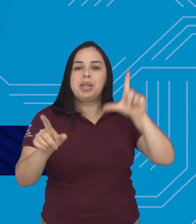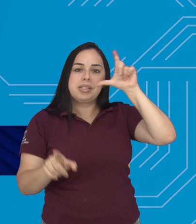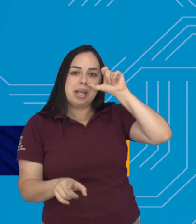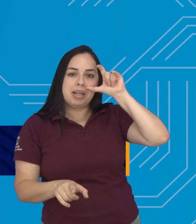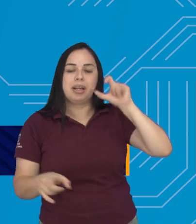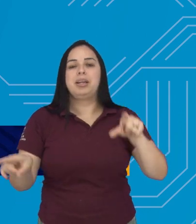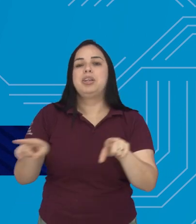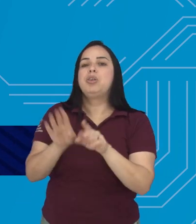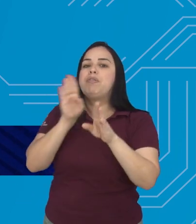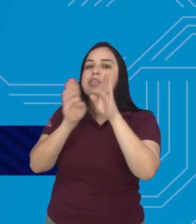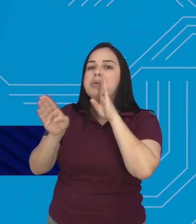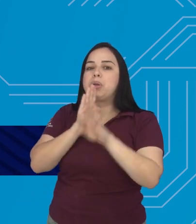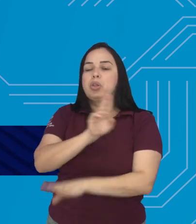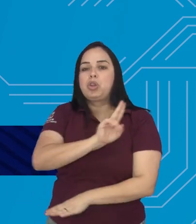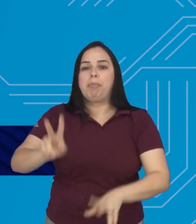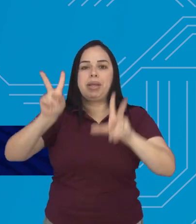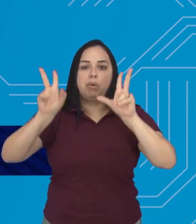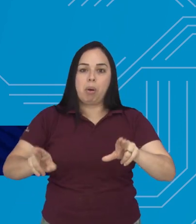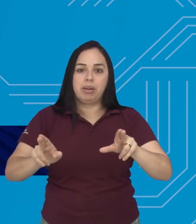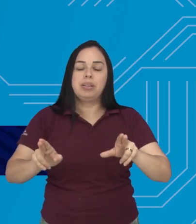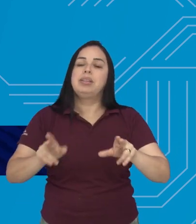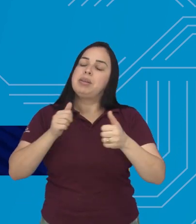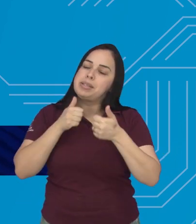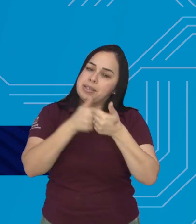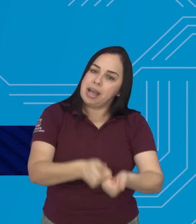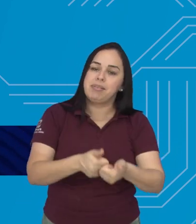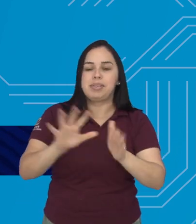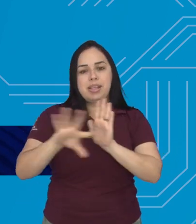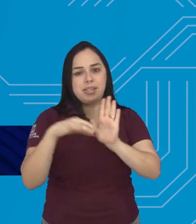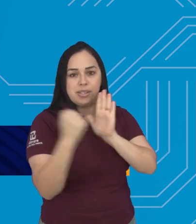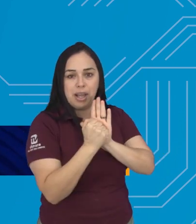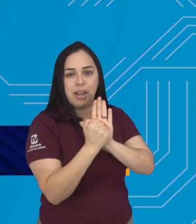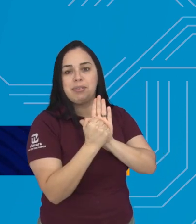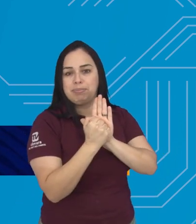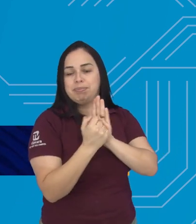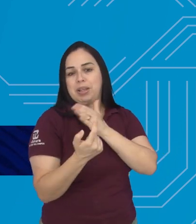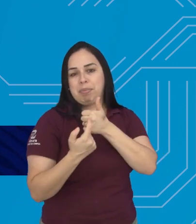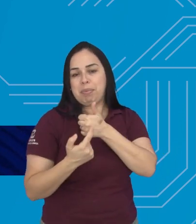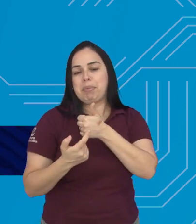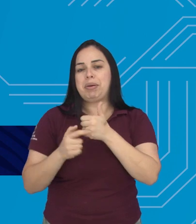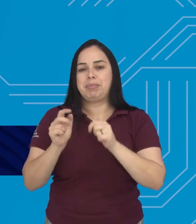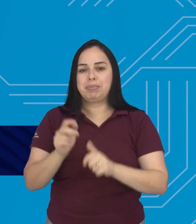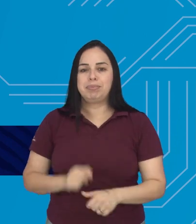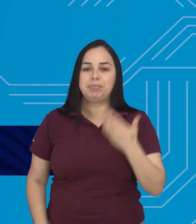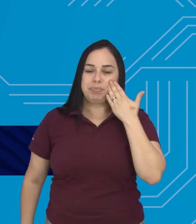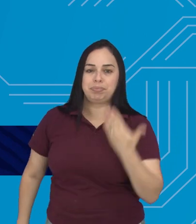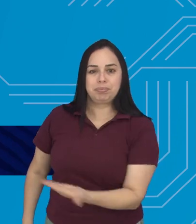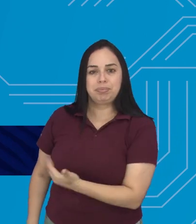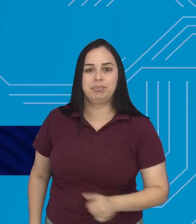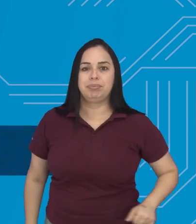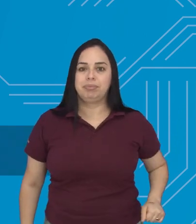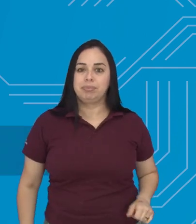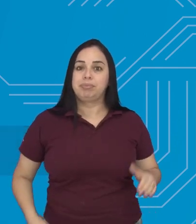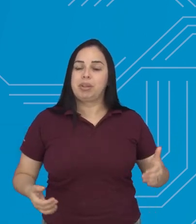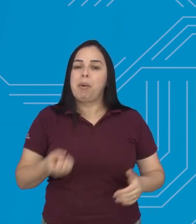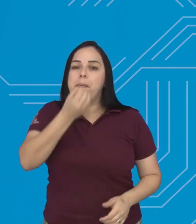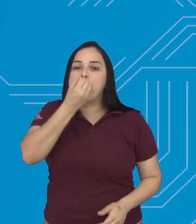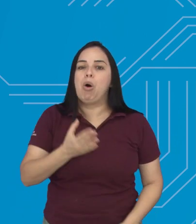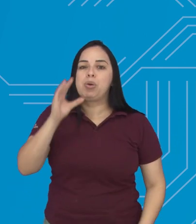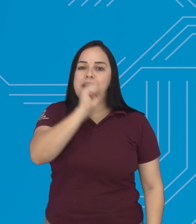se aceita mais esse tipo de atitude. Dados do IBGE, divulgados em 2022, apontam